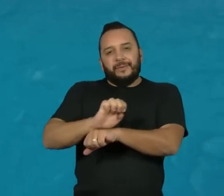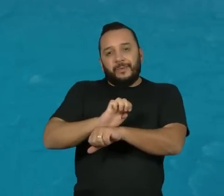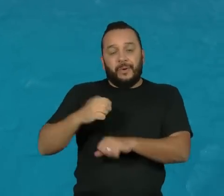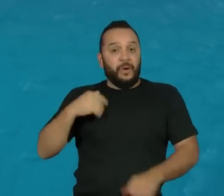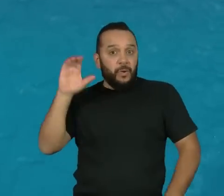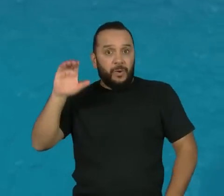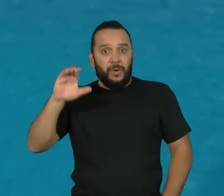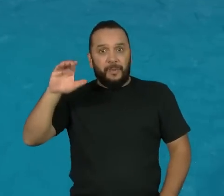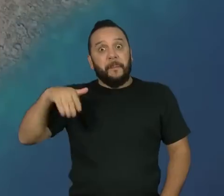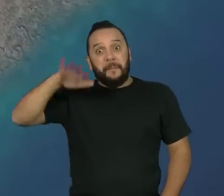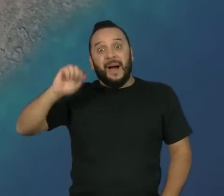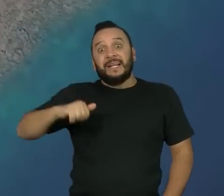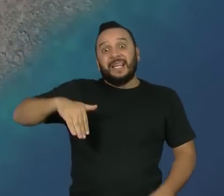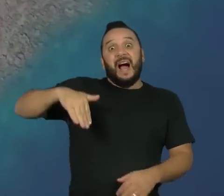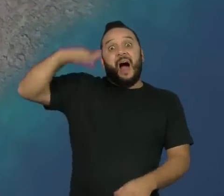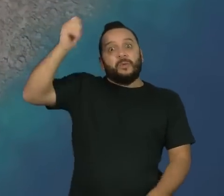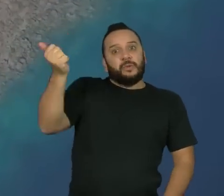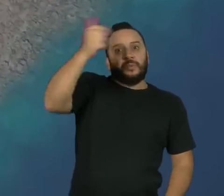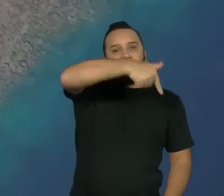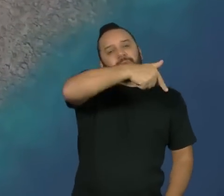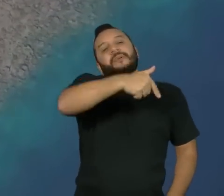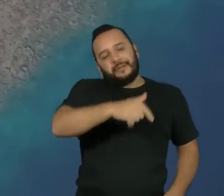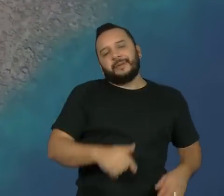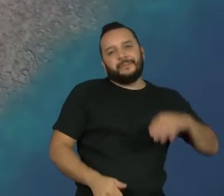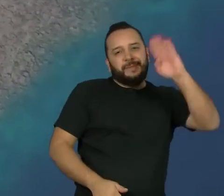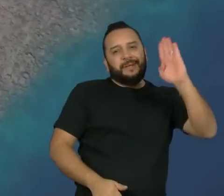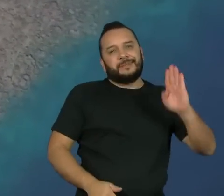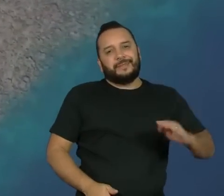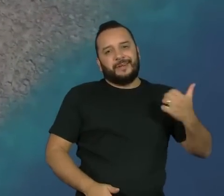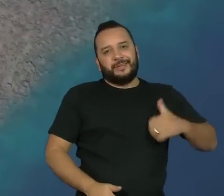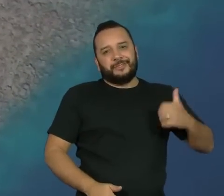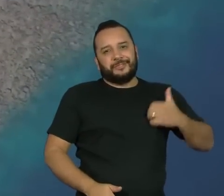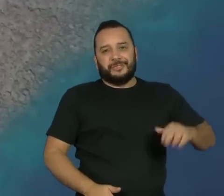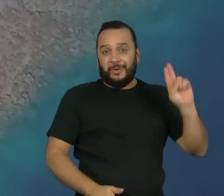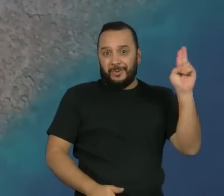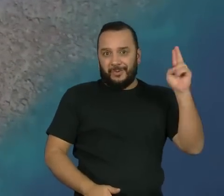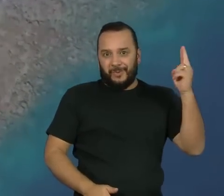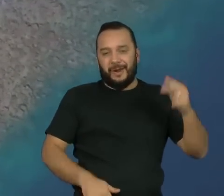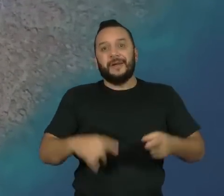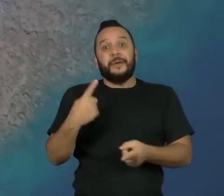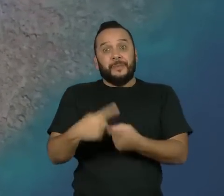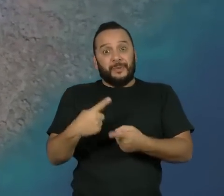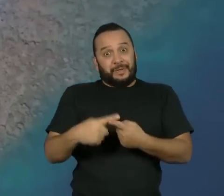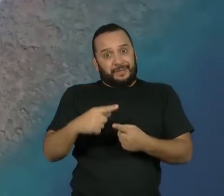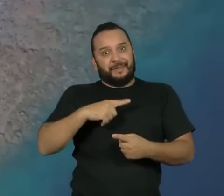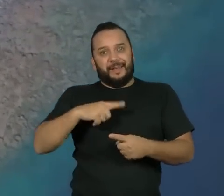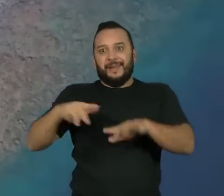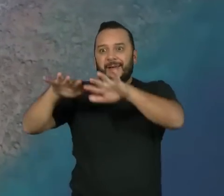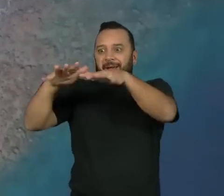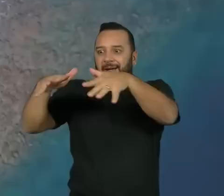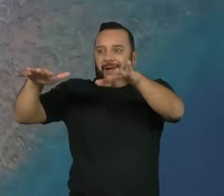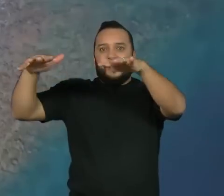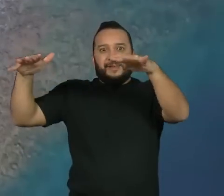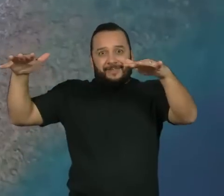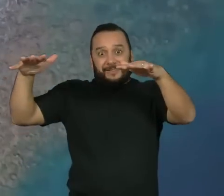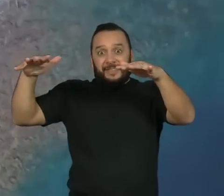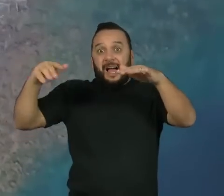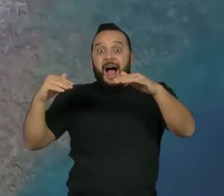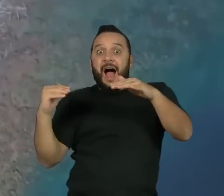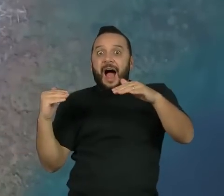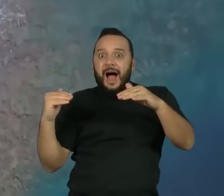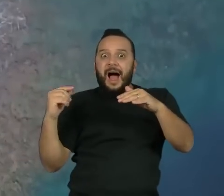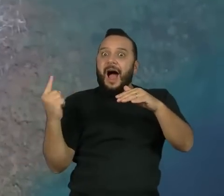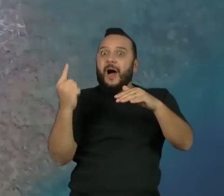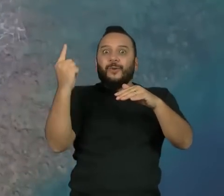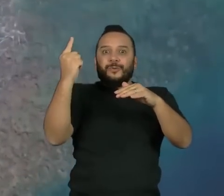Argentina e do Uruguai. O Oceano Pacífico é cerca de 20 centímetros mais alto que o Atlântico. Embora pequena,